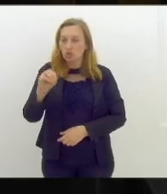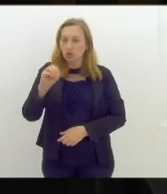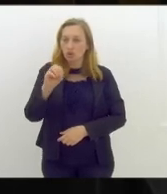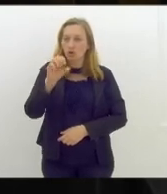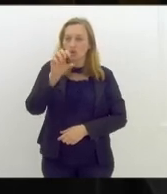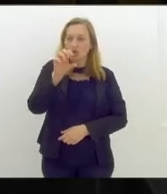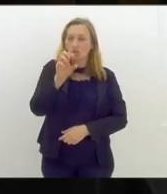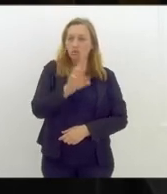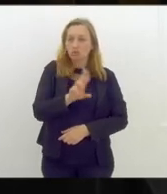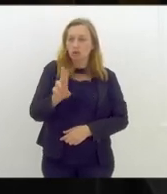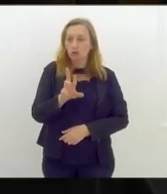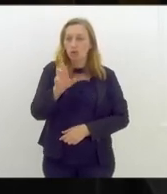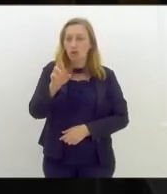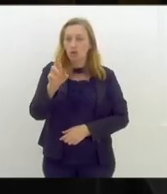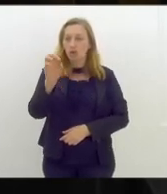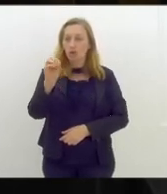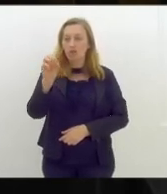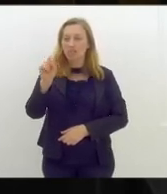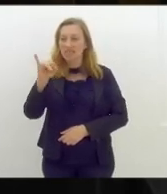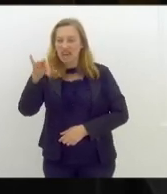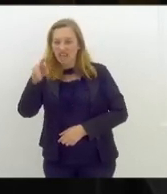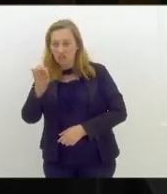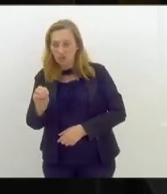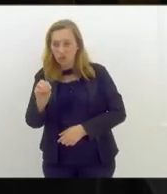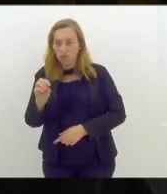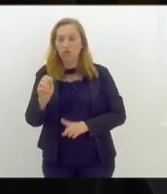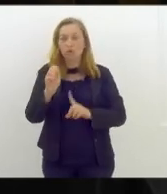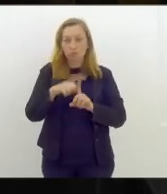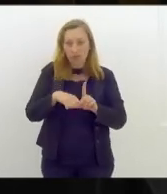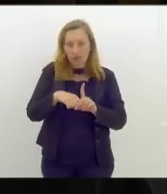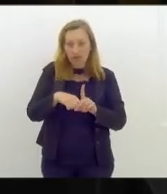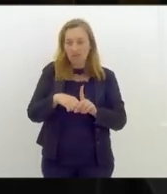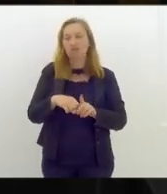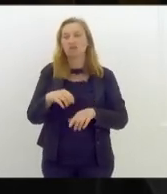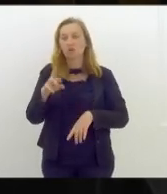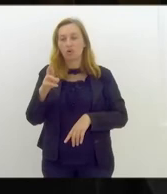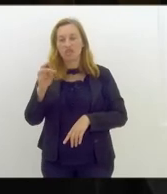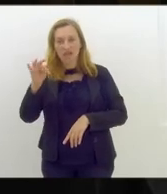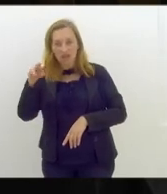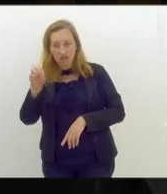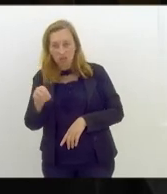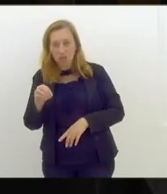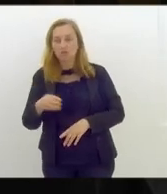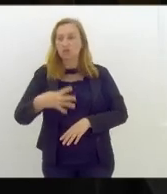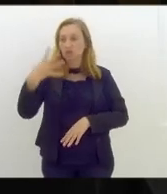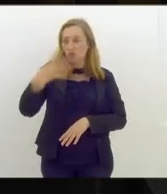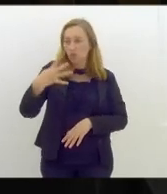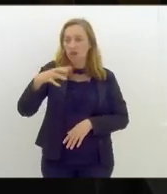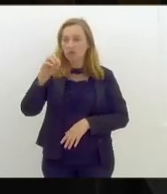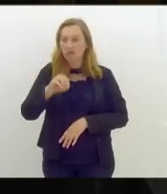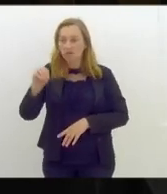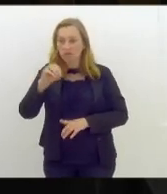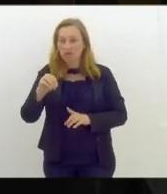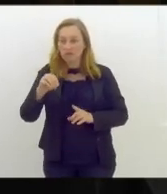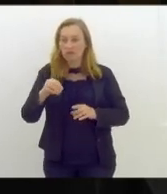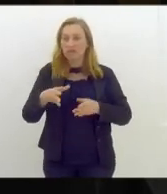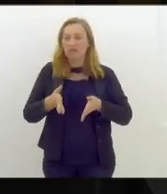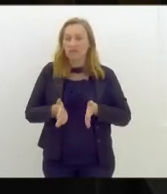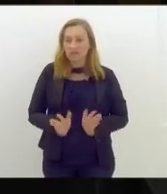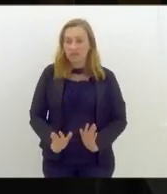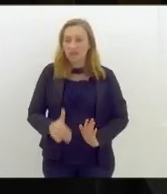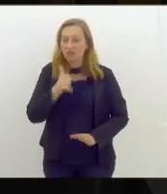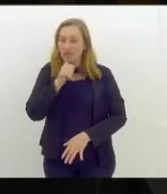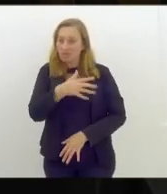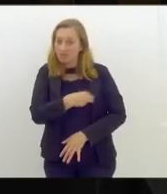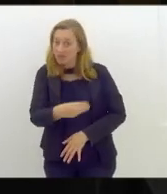Rosário, que é o mês do Rosário. Então era Rosário Antônio, né? No dia 4 de outubro, nasceu Gabriela, minha filha, que ela